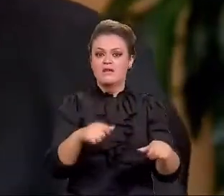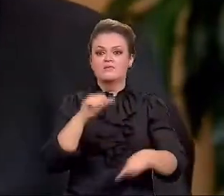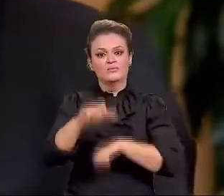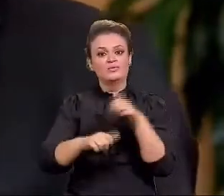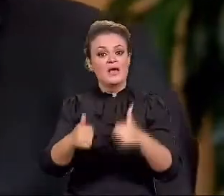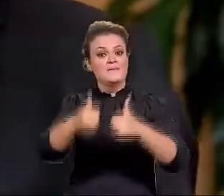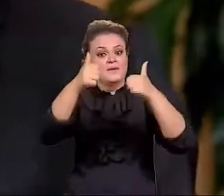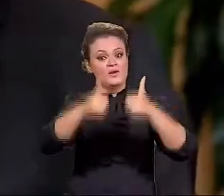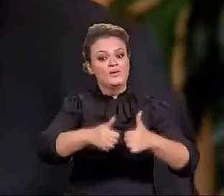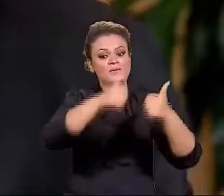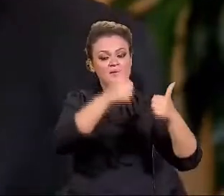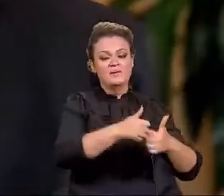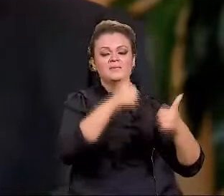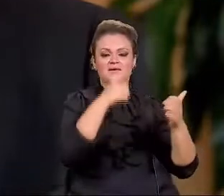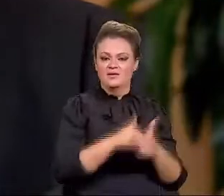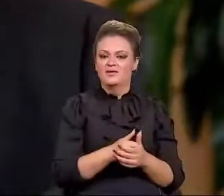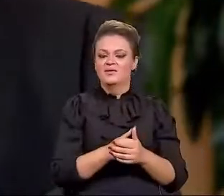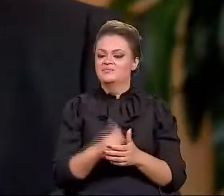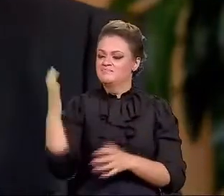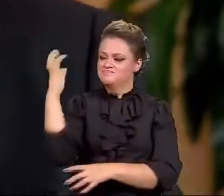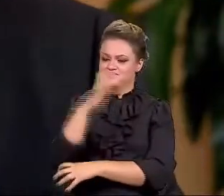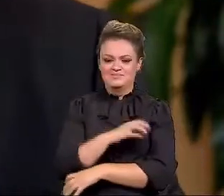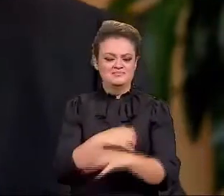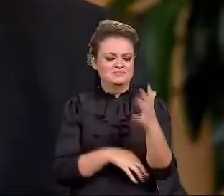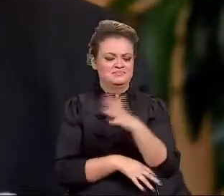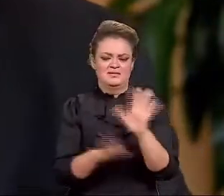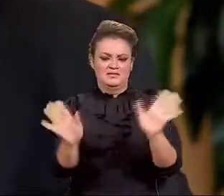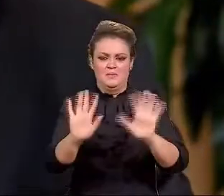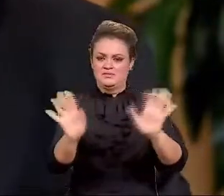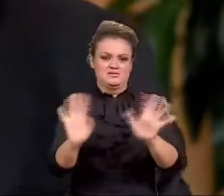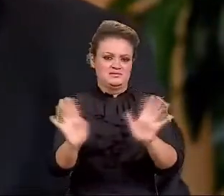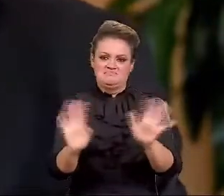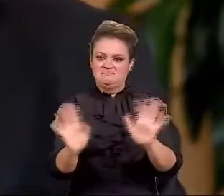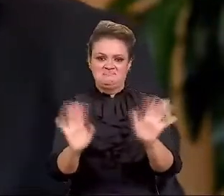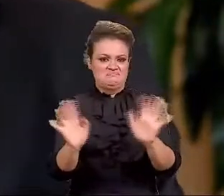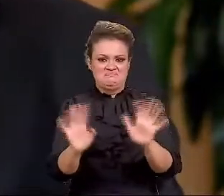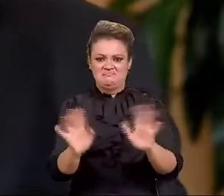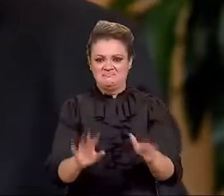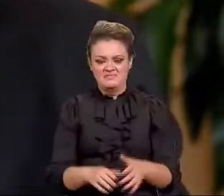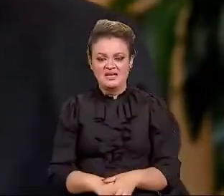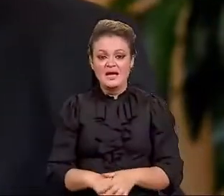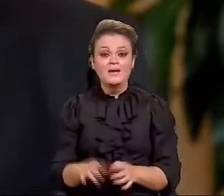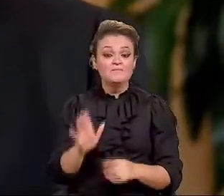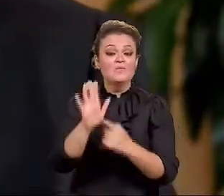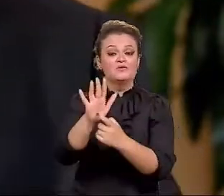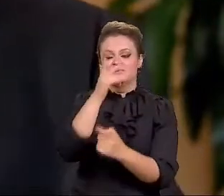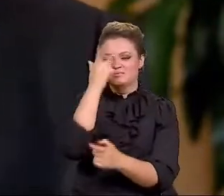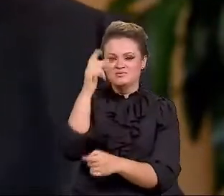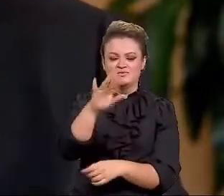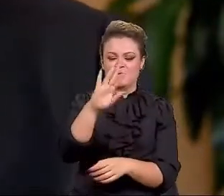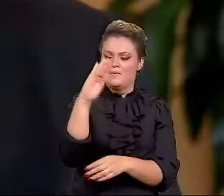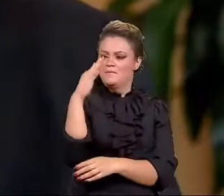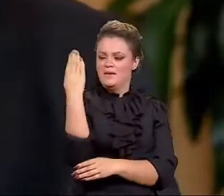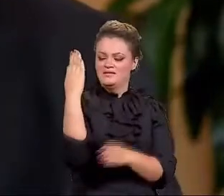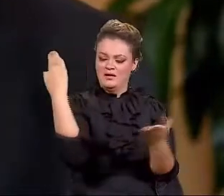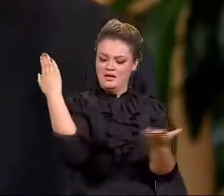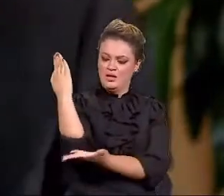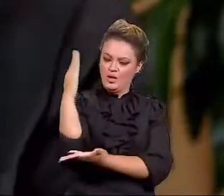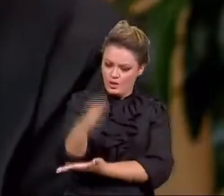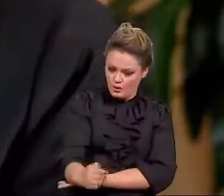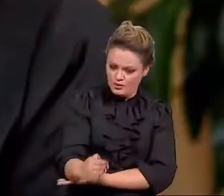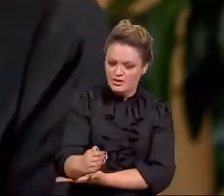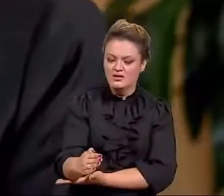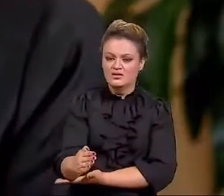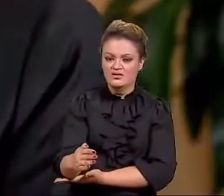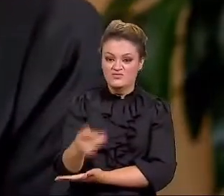derrubar uma única árvore. Nós temos que dizer para as pessoas que cortam madeira para fazer móveis que quem quiser cortar madeira para